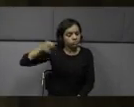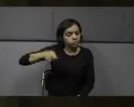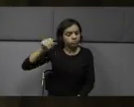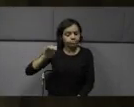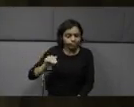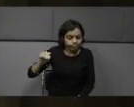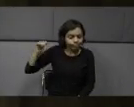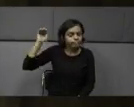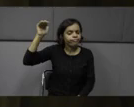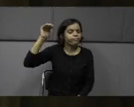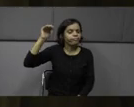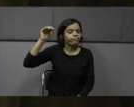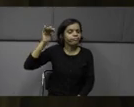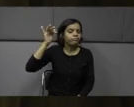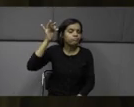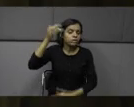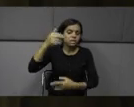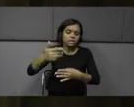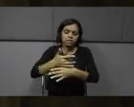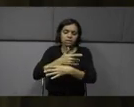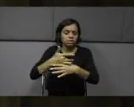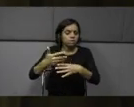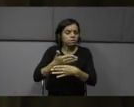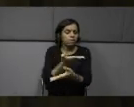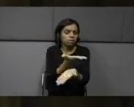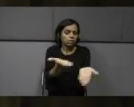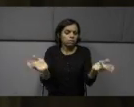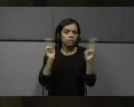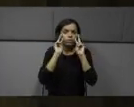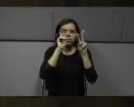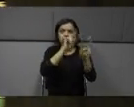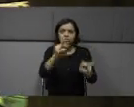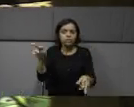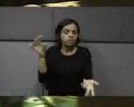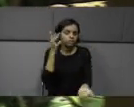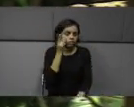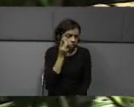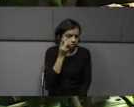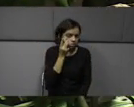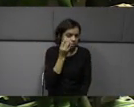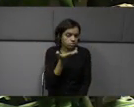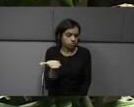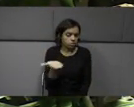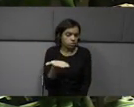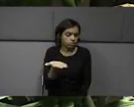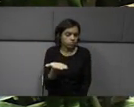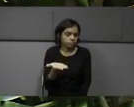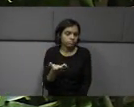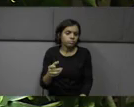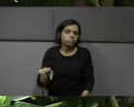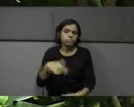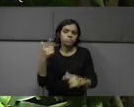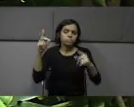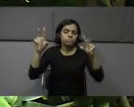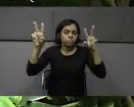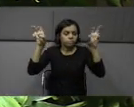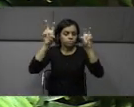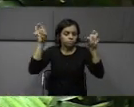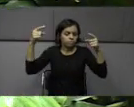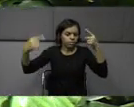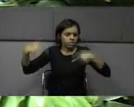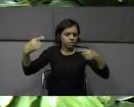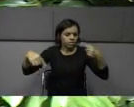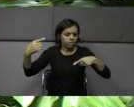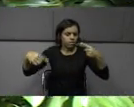dessa sociedade e das cidades que a gente tem hoje é um outro debate que a gente precisa fazer é